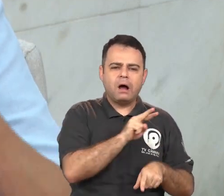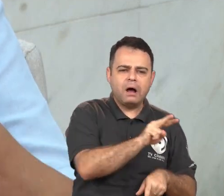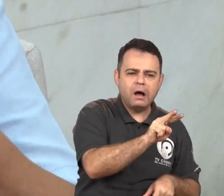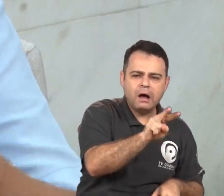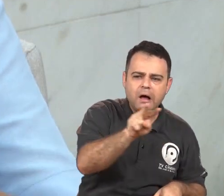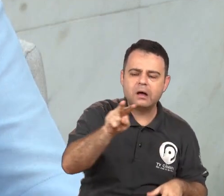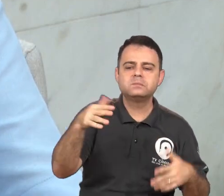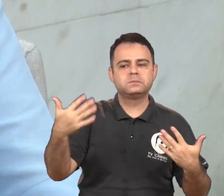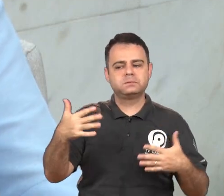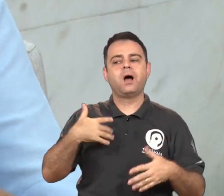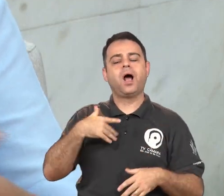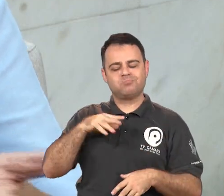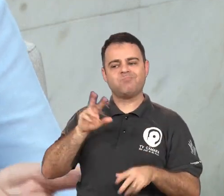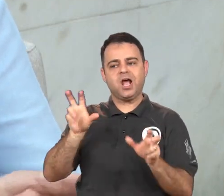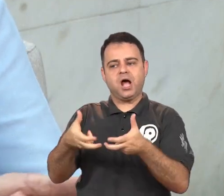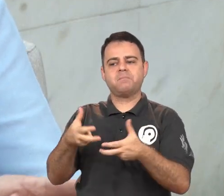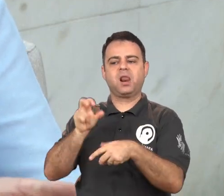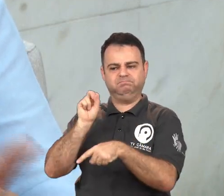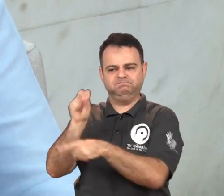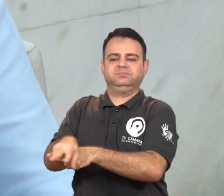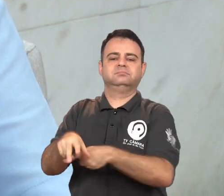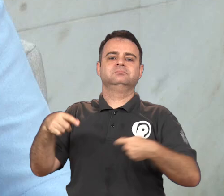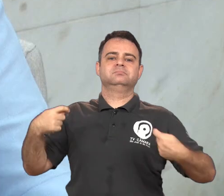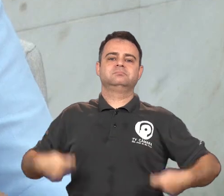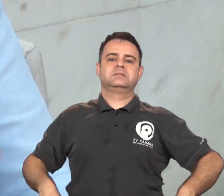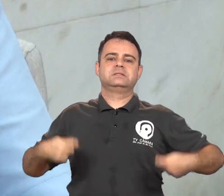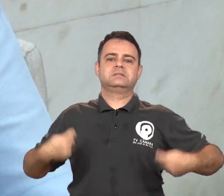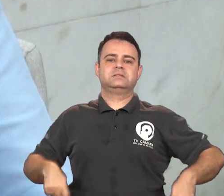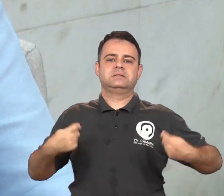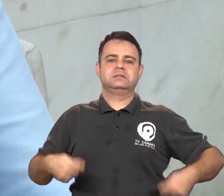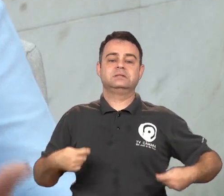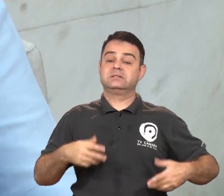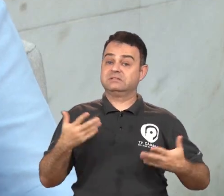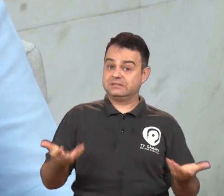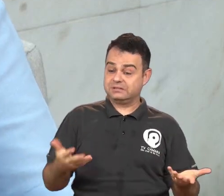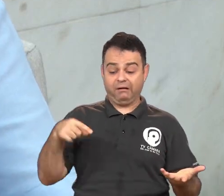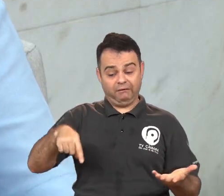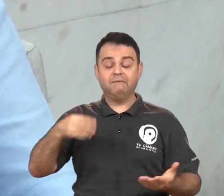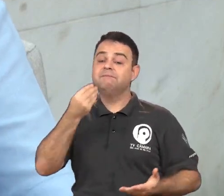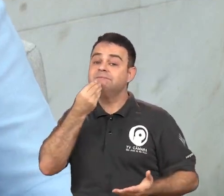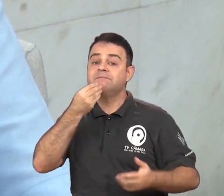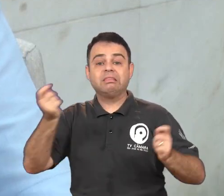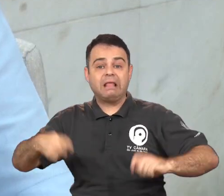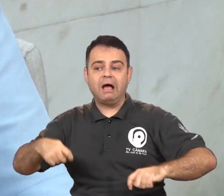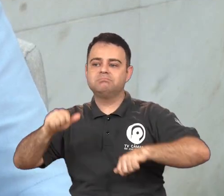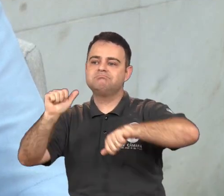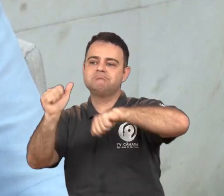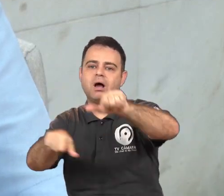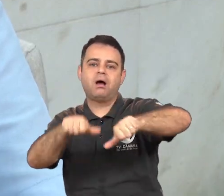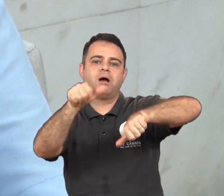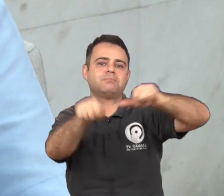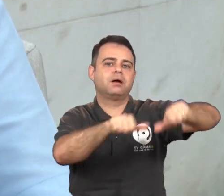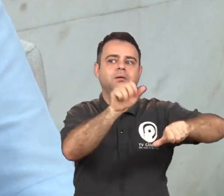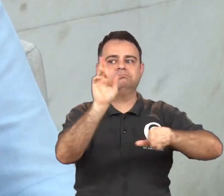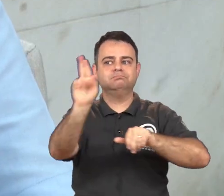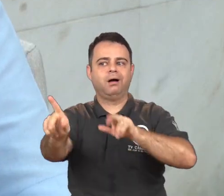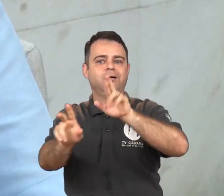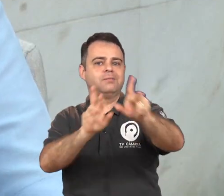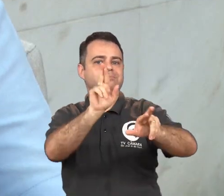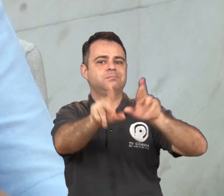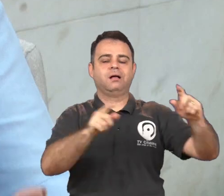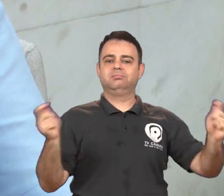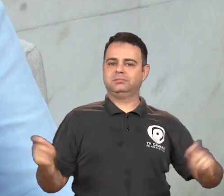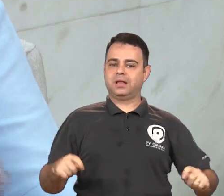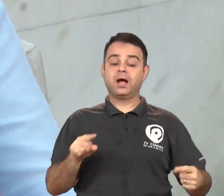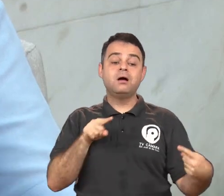nas casas de leis, que são lá que se resolvem, tem as mudanças que impactam, né? Impactam